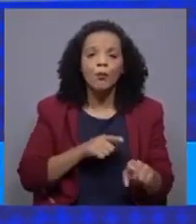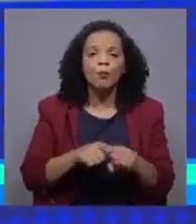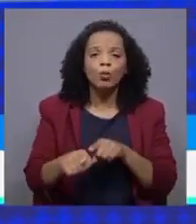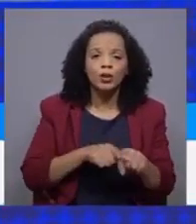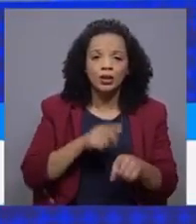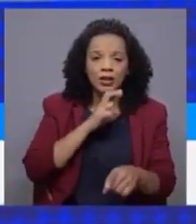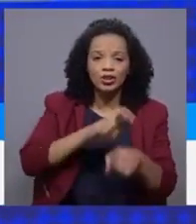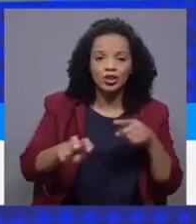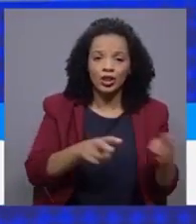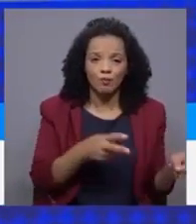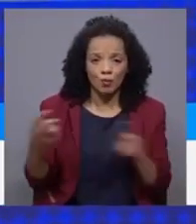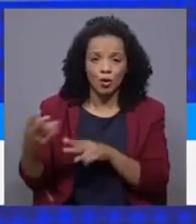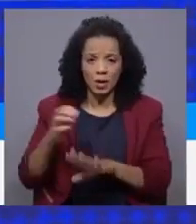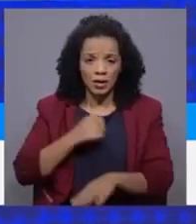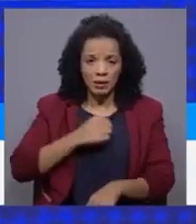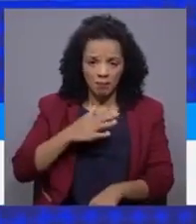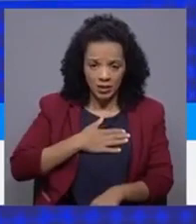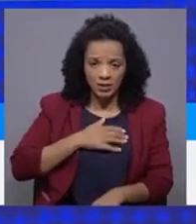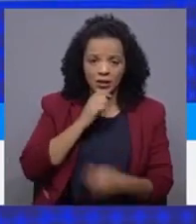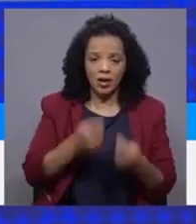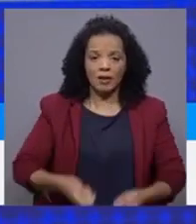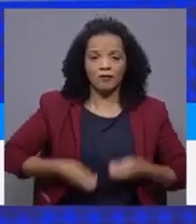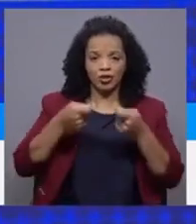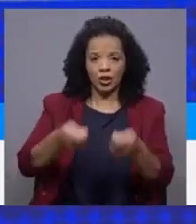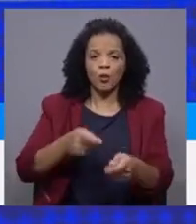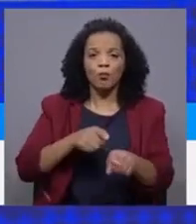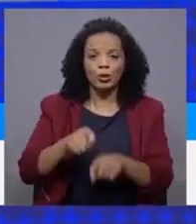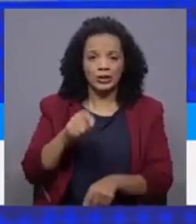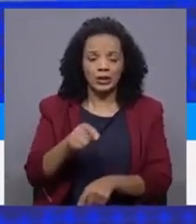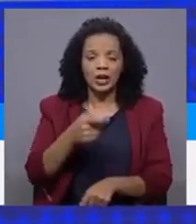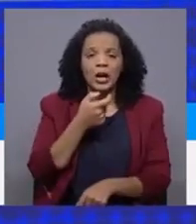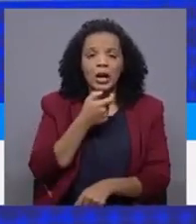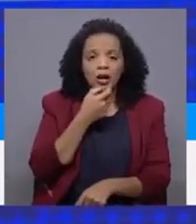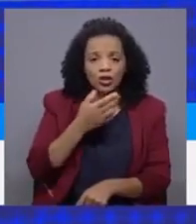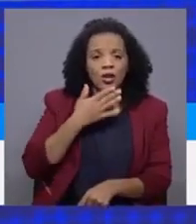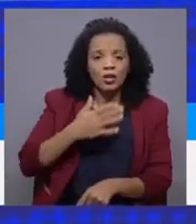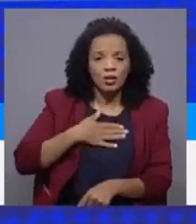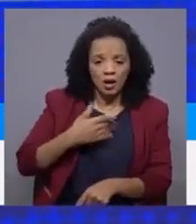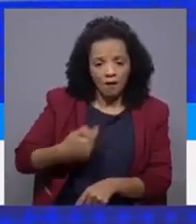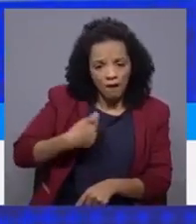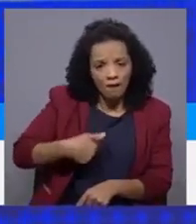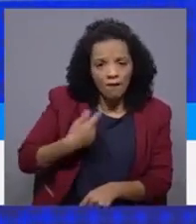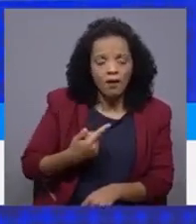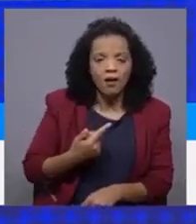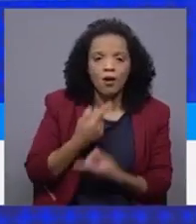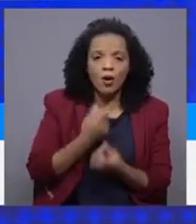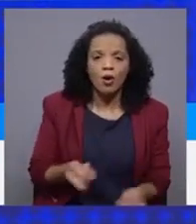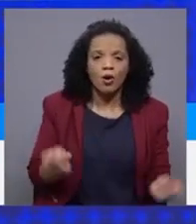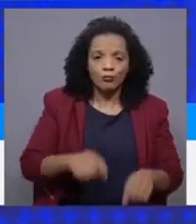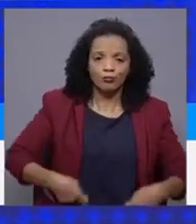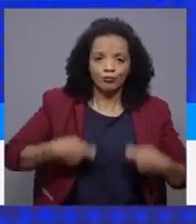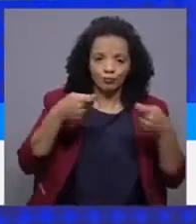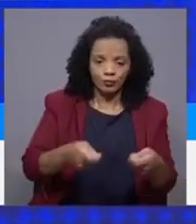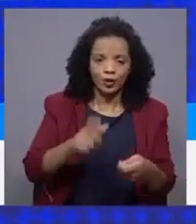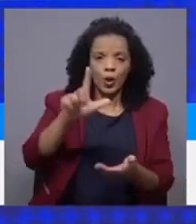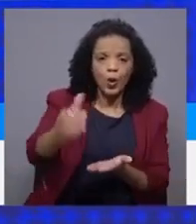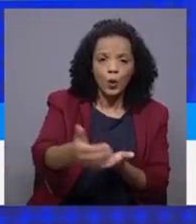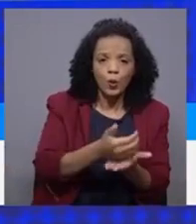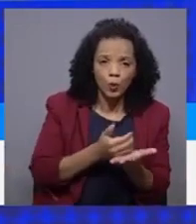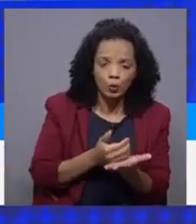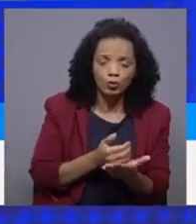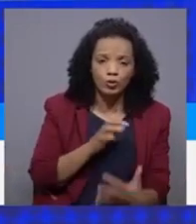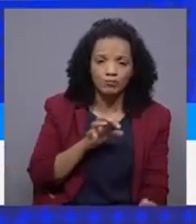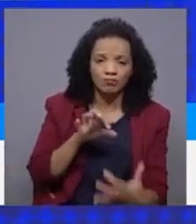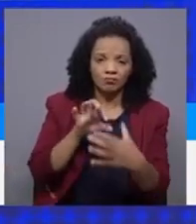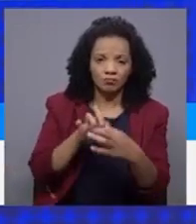claro, a verdade é esta. As empresas só podem investir nessa política de transição se tiverem a capacidade de reinvestir os seus lucros nesse